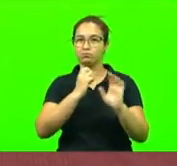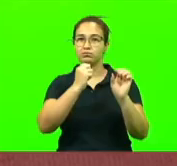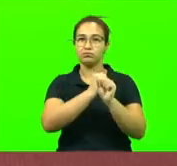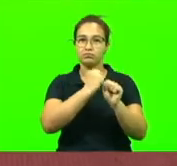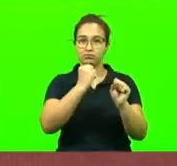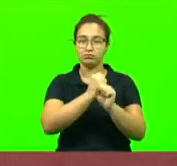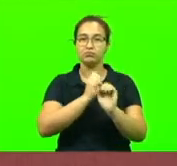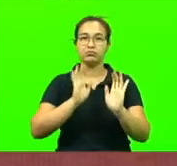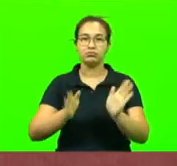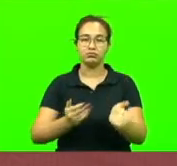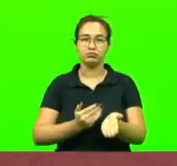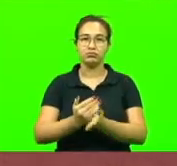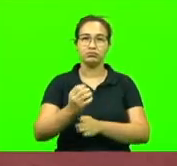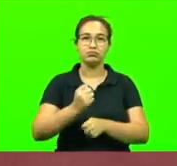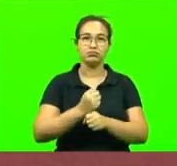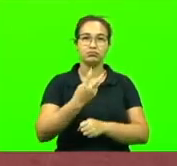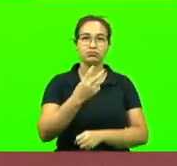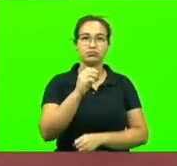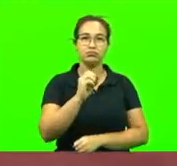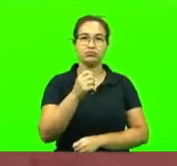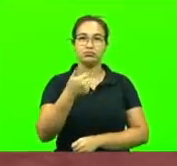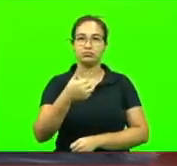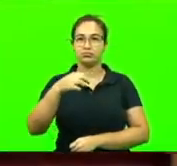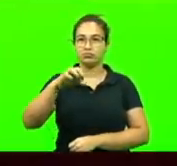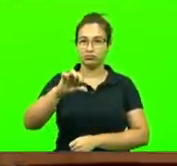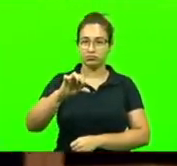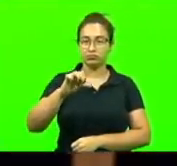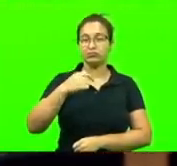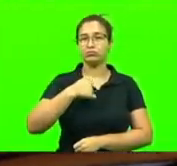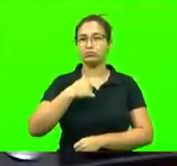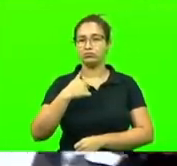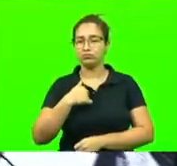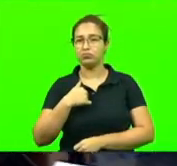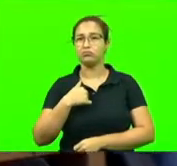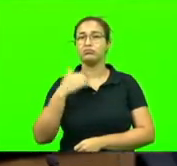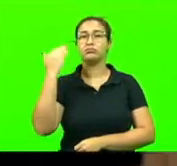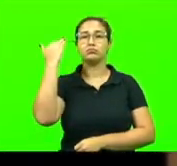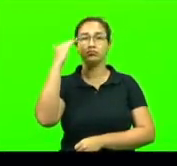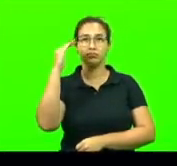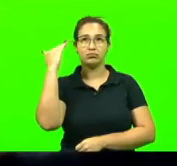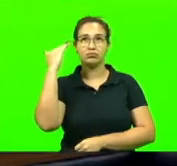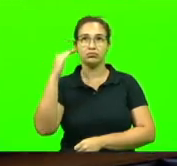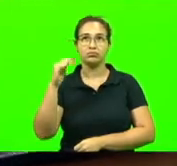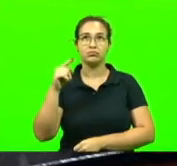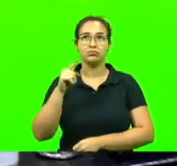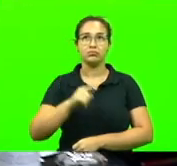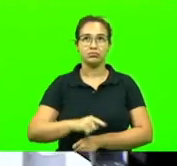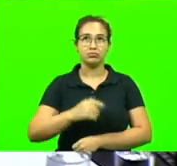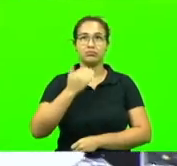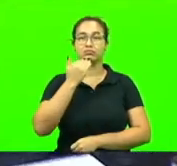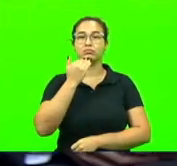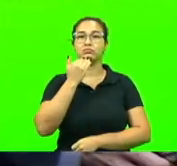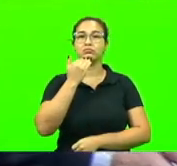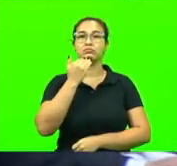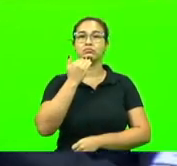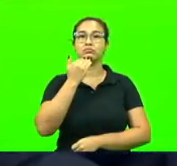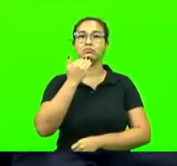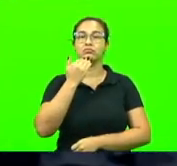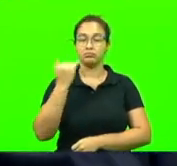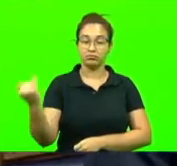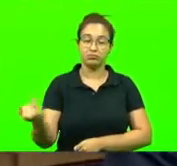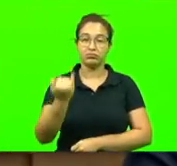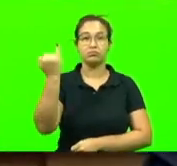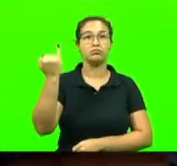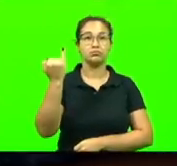já desde 2019. Como deputado, acabei entendendo que essa era uma demanda legítima e me envolvi muito nesse